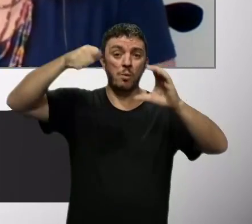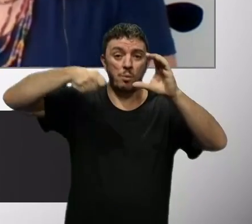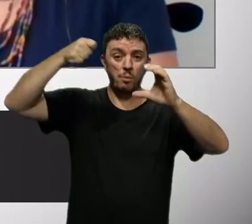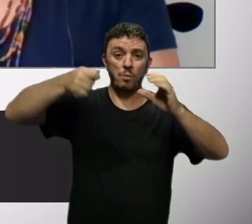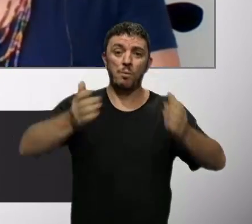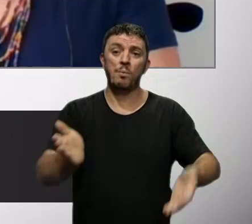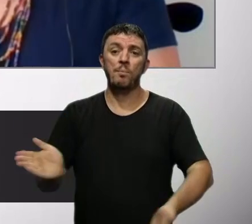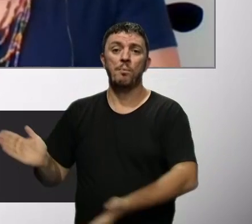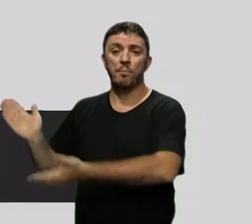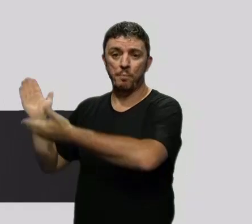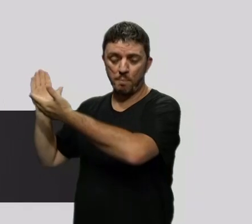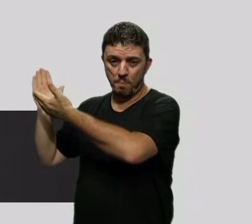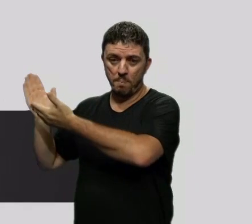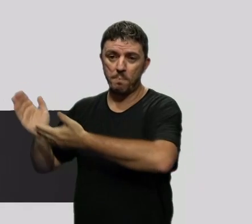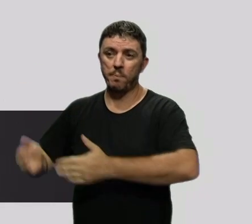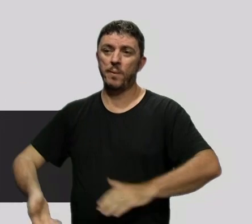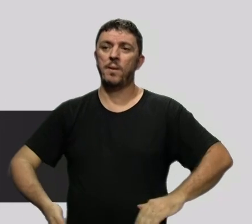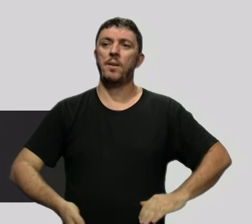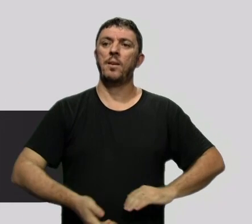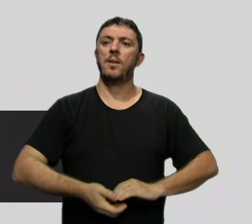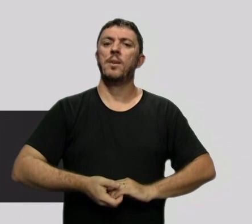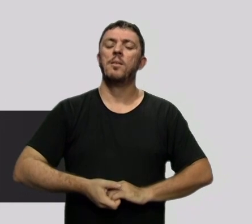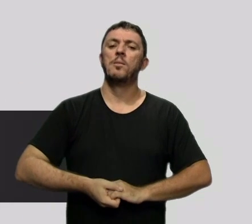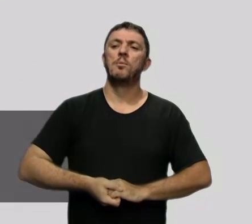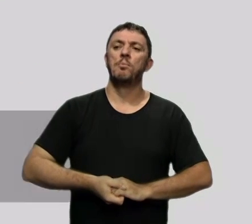exibiremos agora.